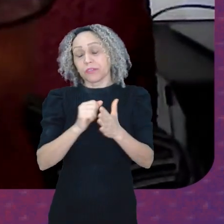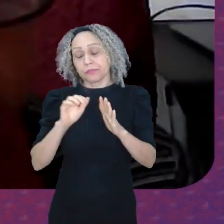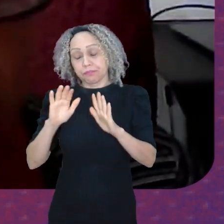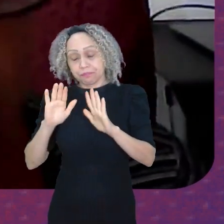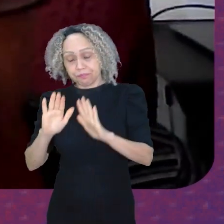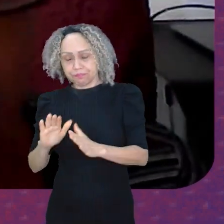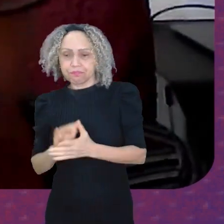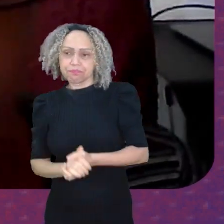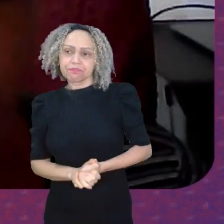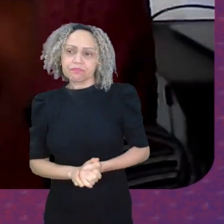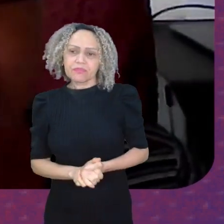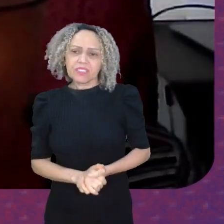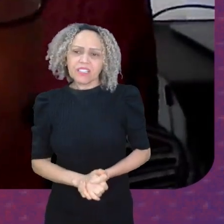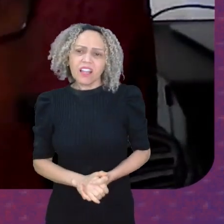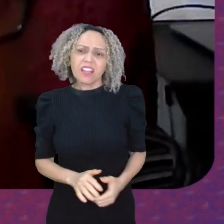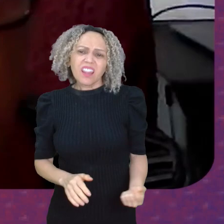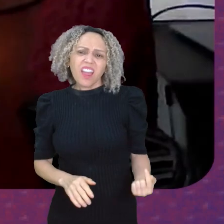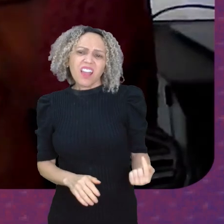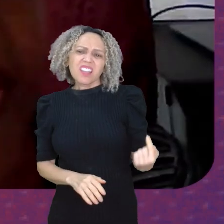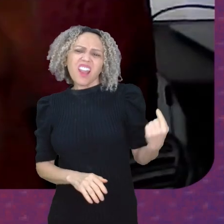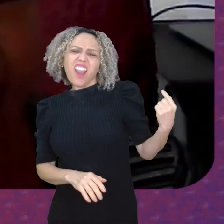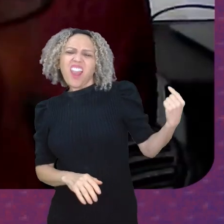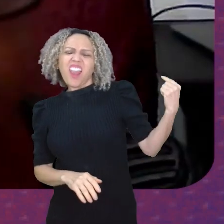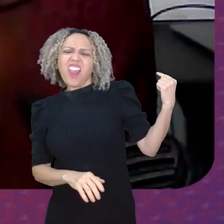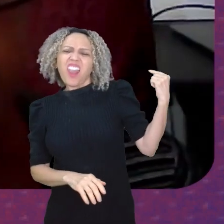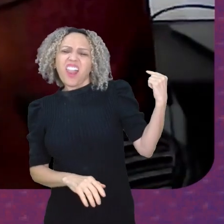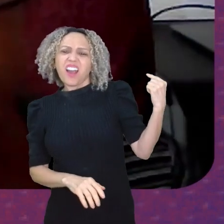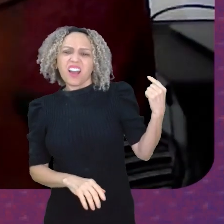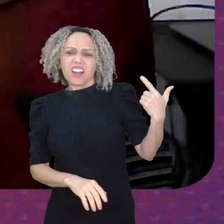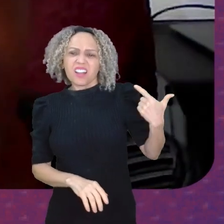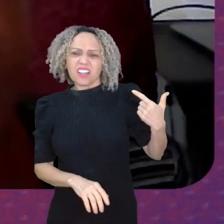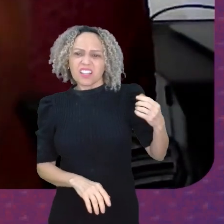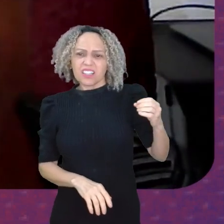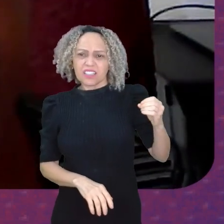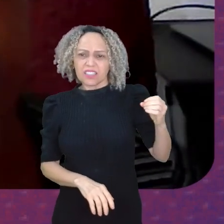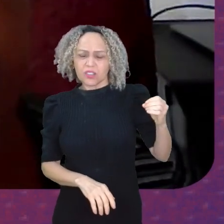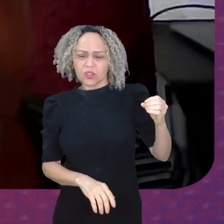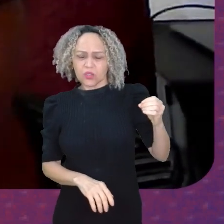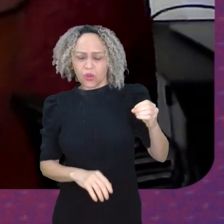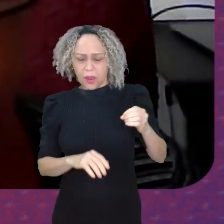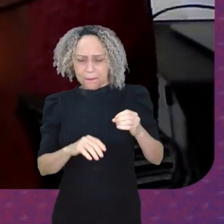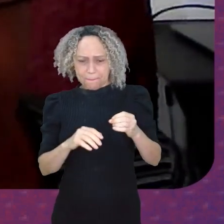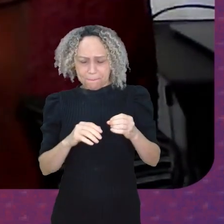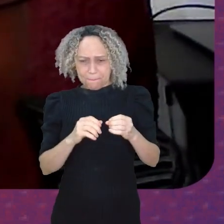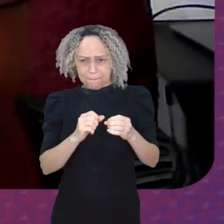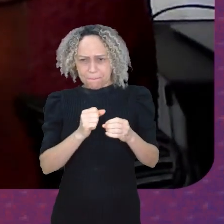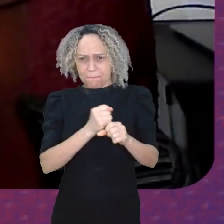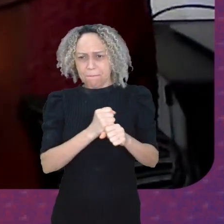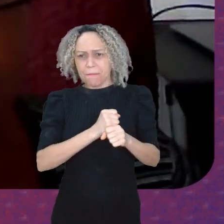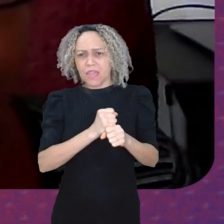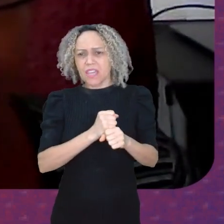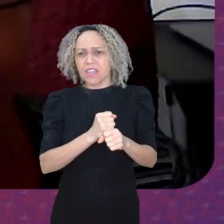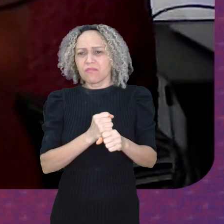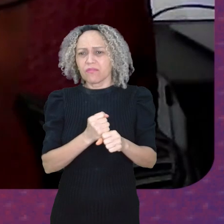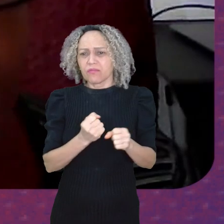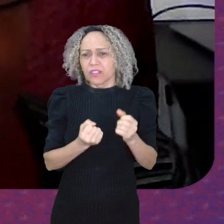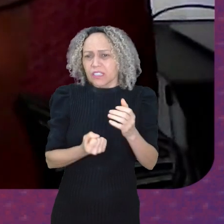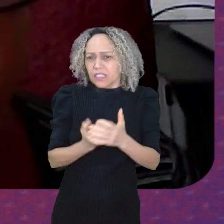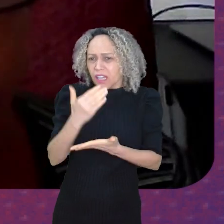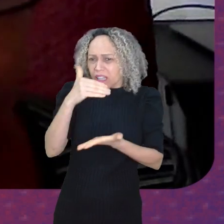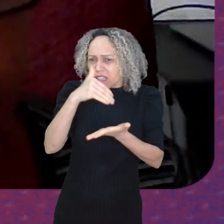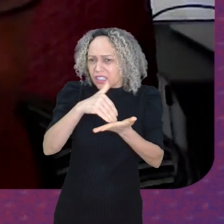2000 houve a construção da CEPIR, da Secretaria Especial de Políticas de Promoção da